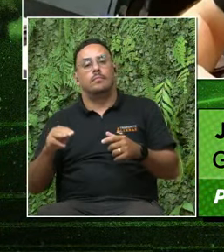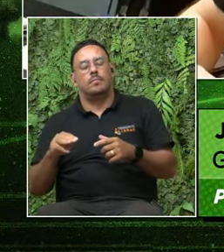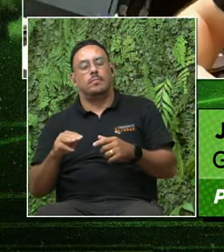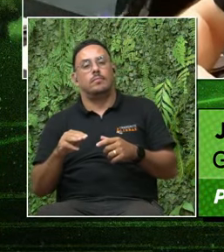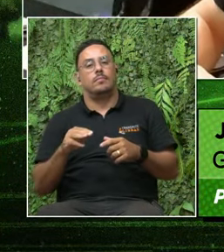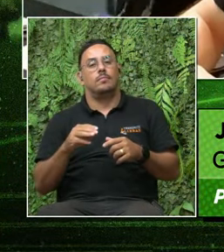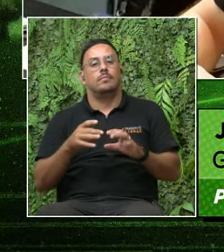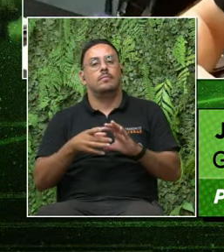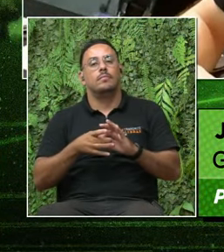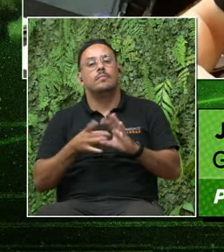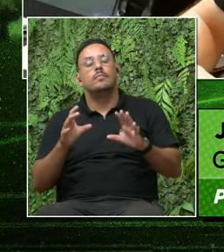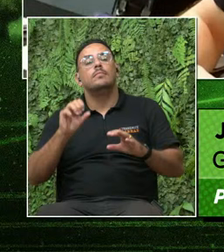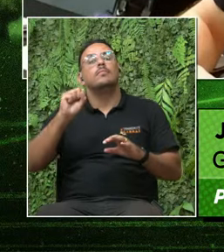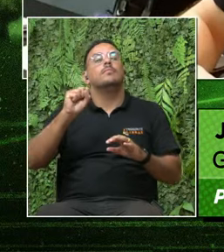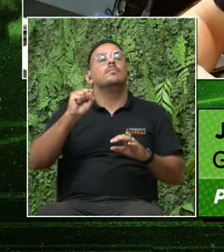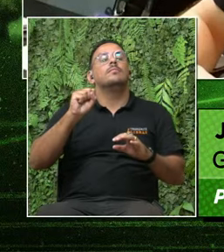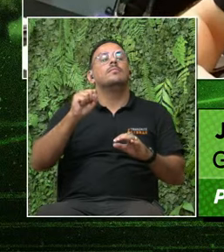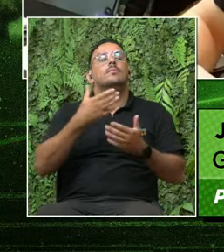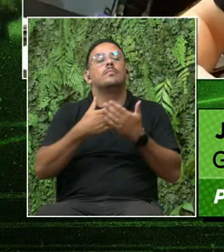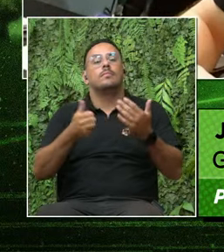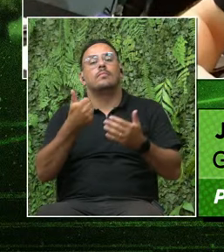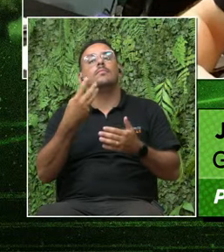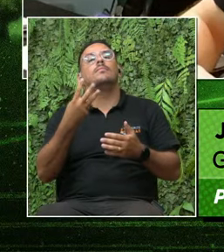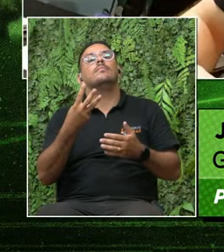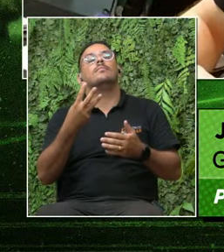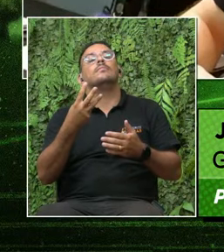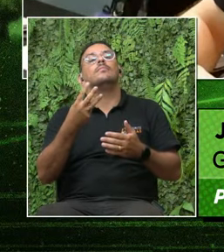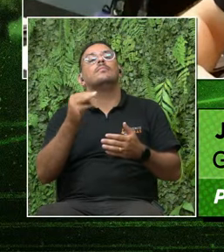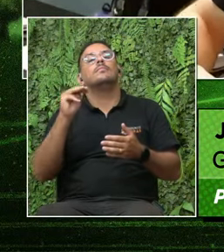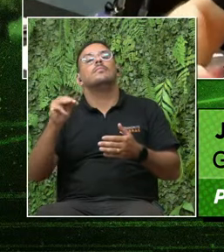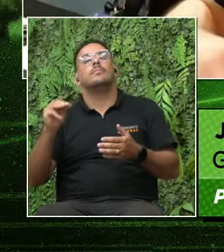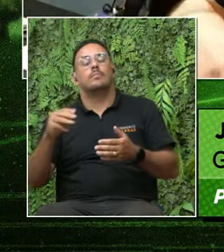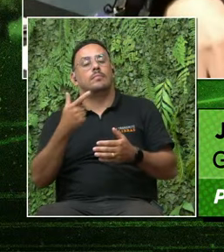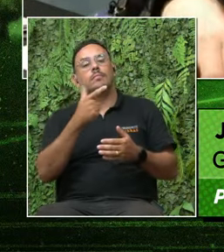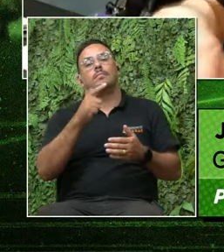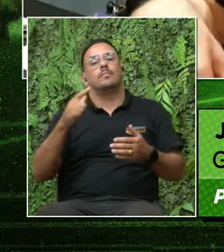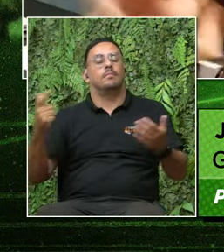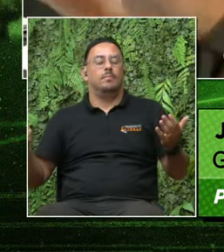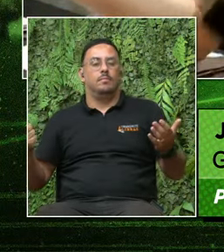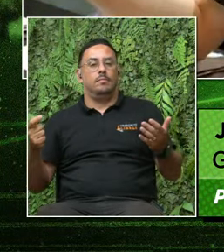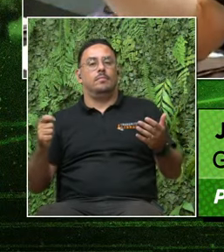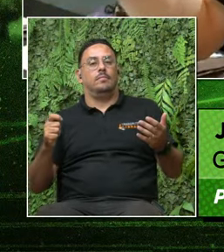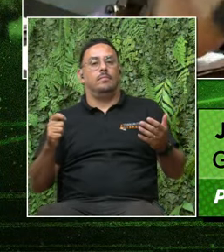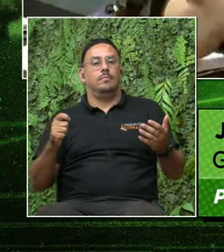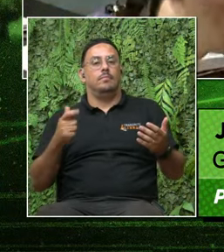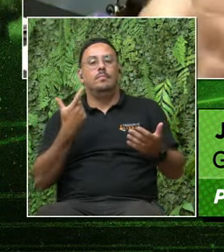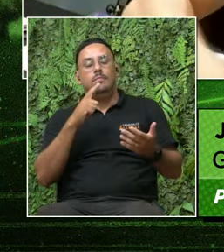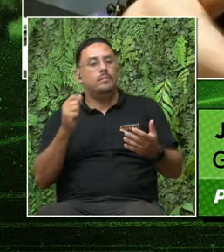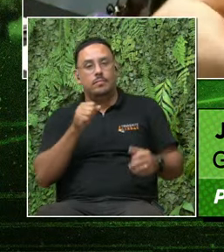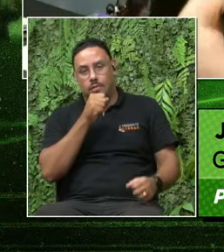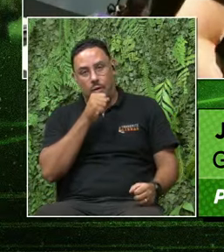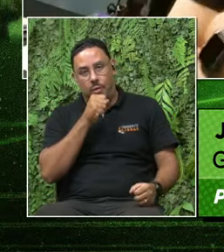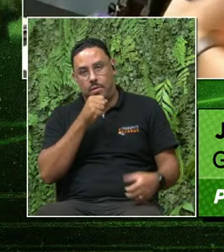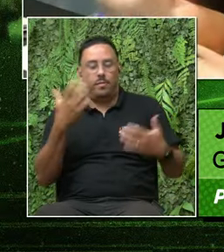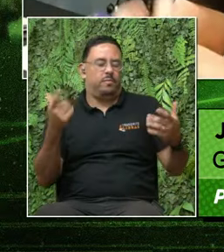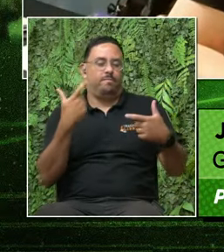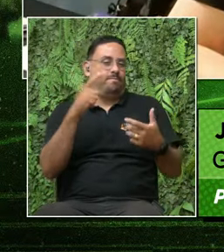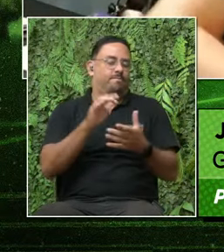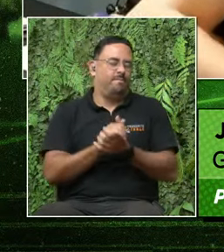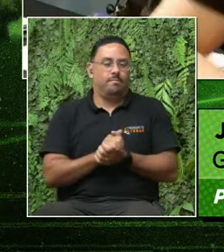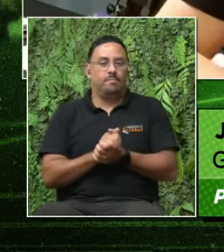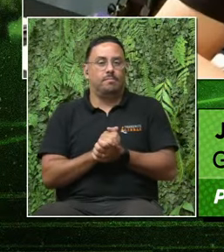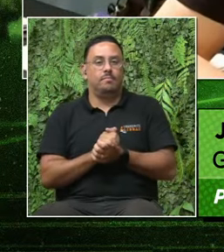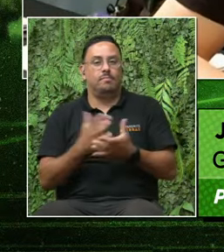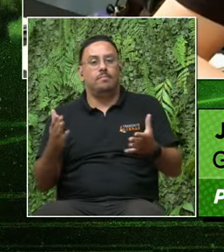o de Deus então a gente perderia 13 minutos sem repóter na na na lateral do Gramado aí não tem jeito né mas enfim mas